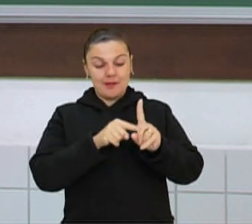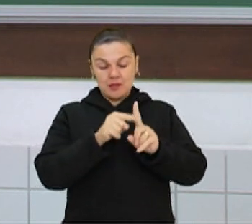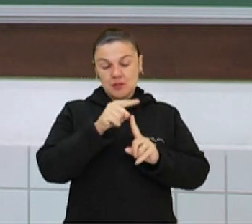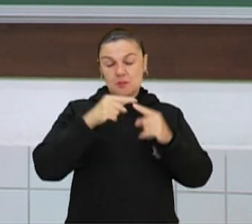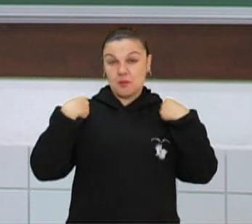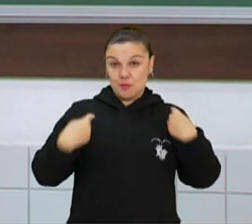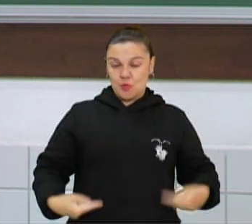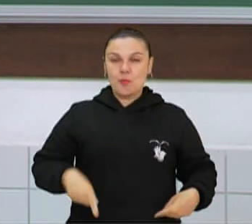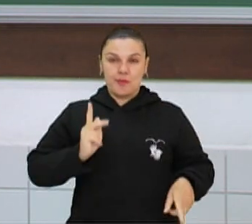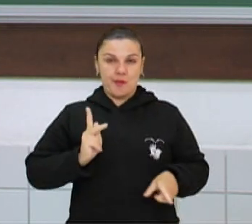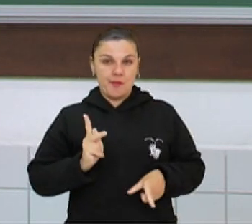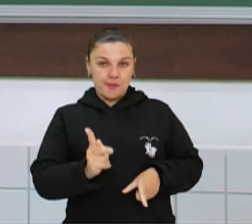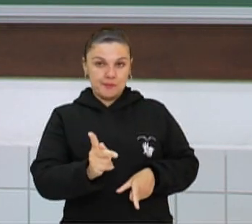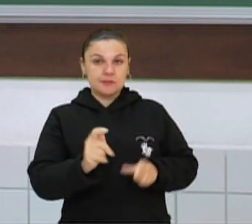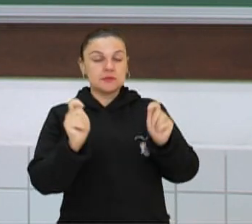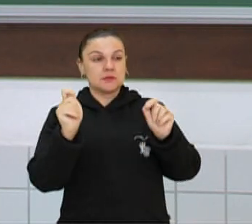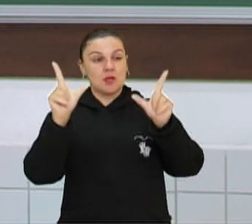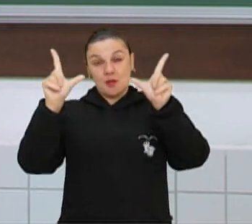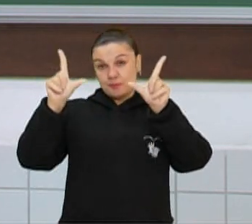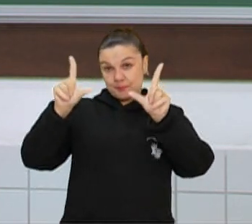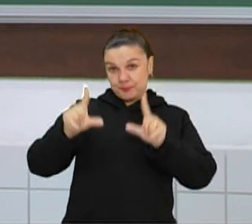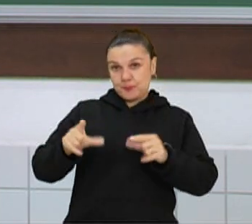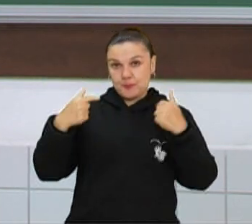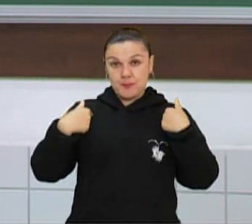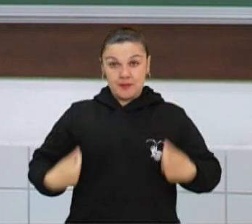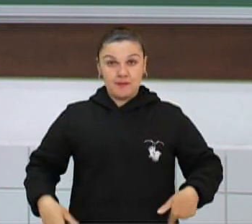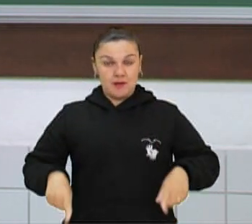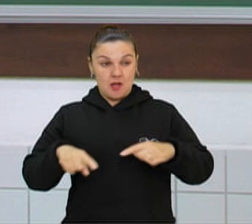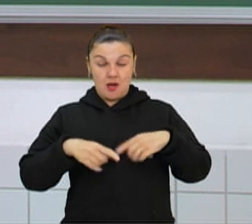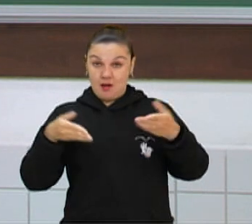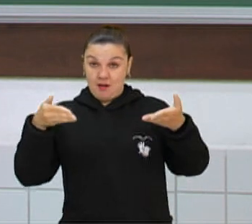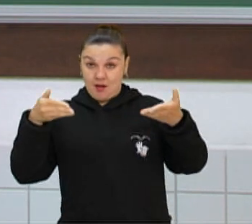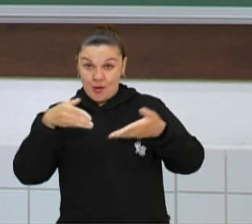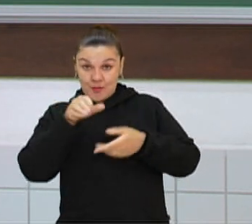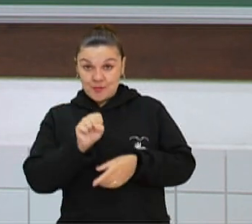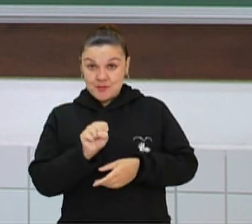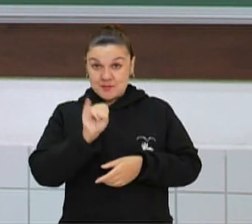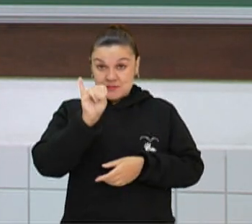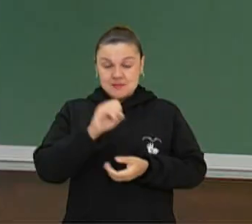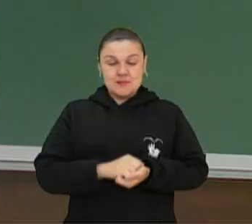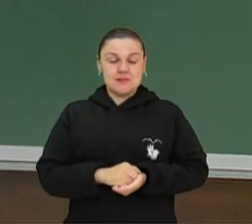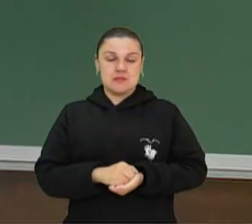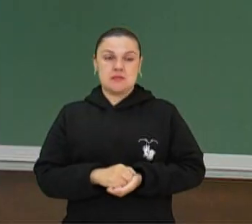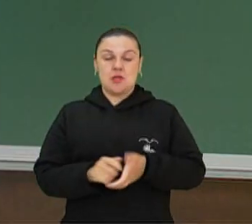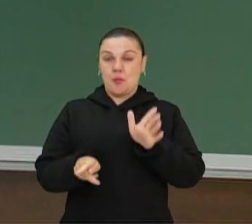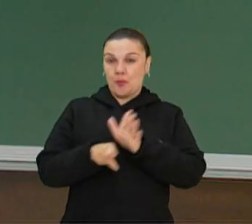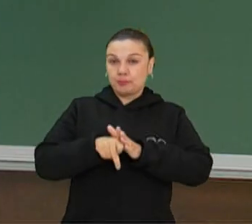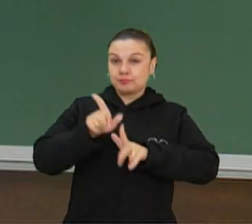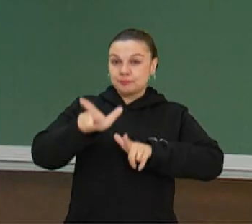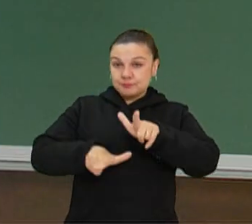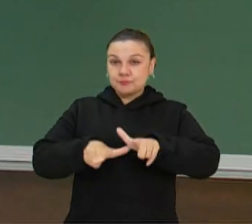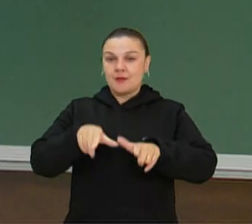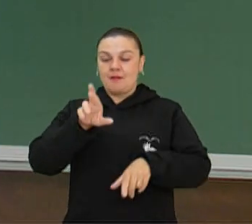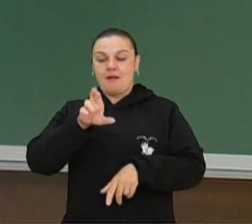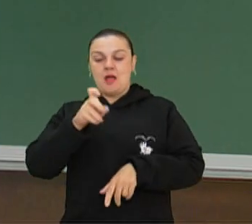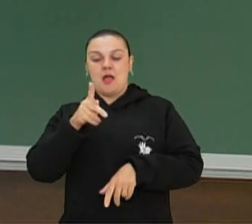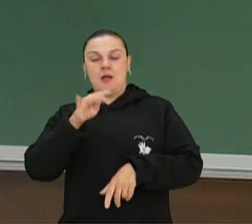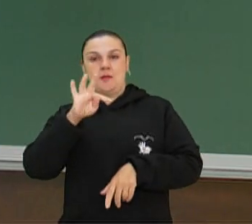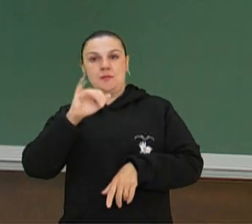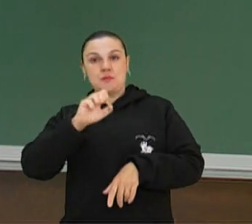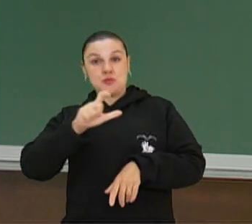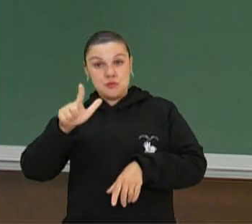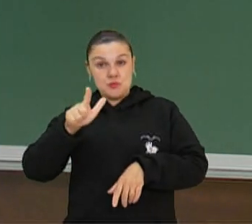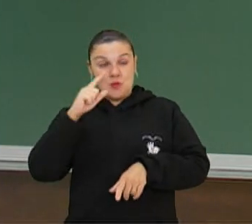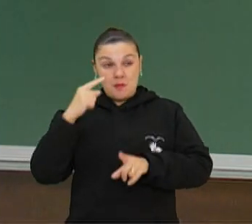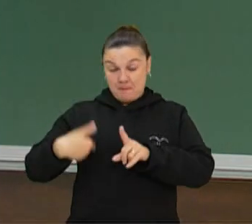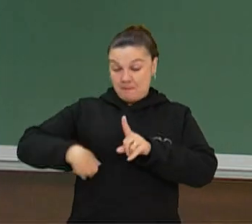constante, então ele pode ter essa redução da taxa metabólica. Já se eu pegar aqui um réptil, observem aqui, conforme aumenta a